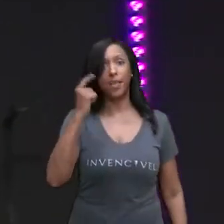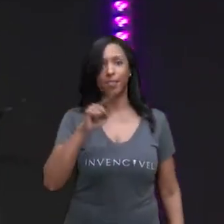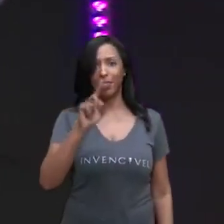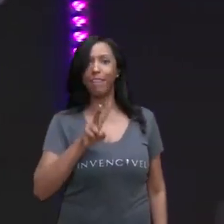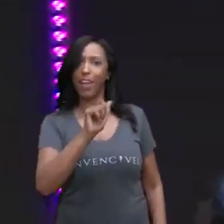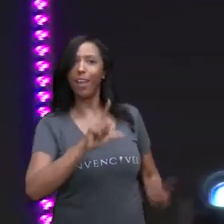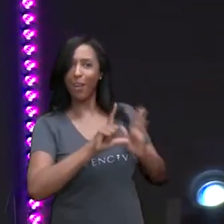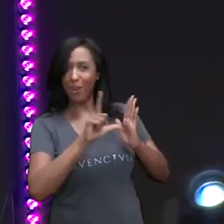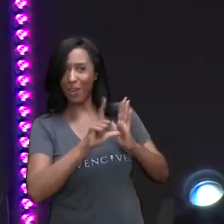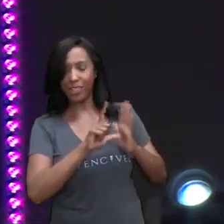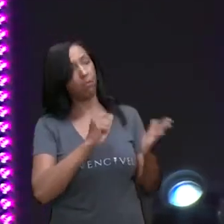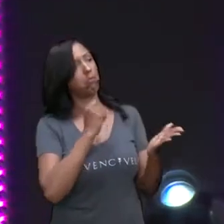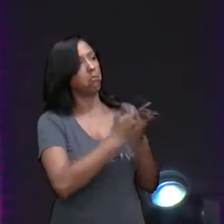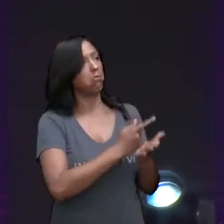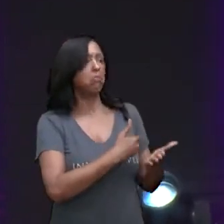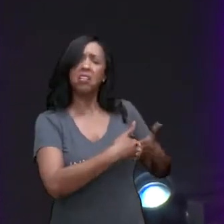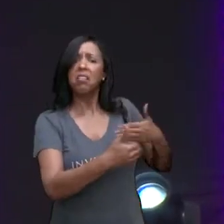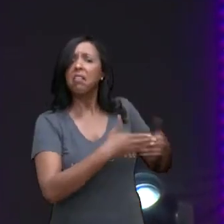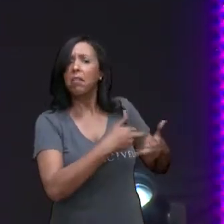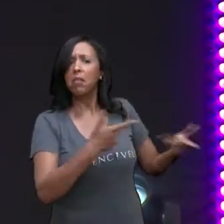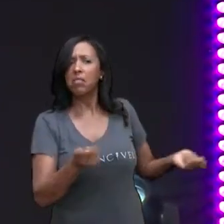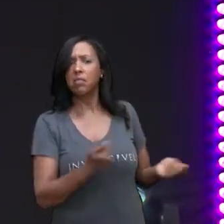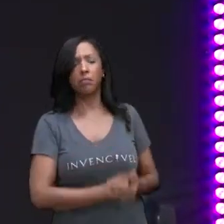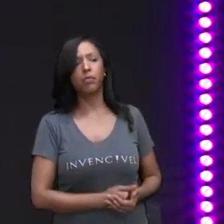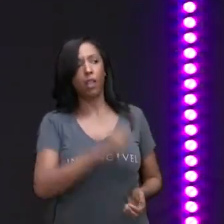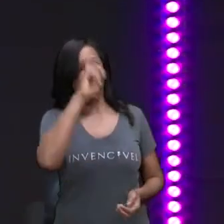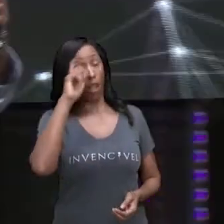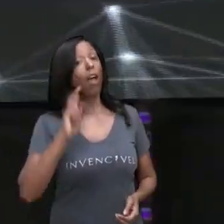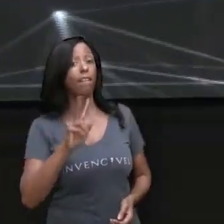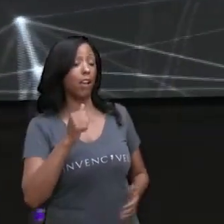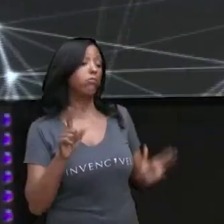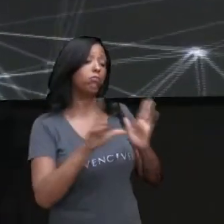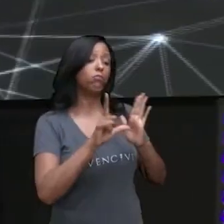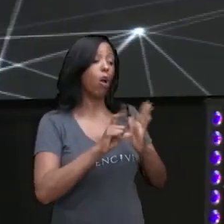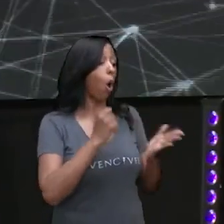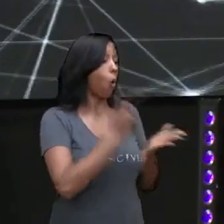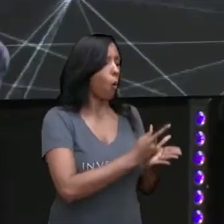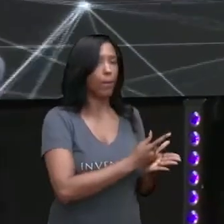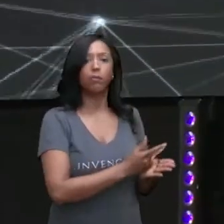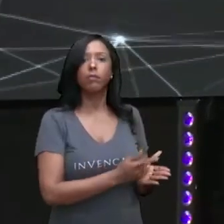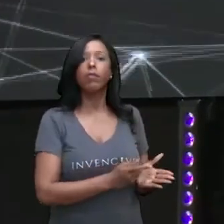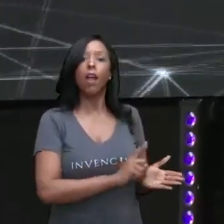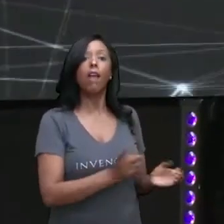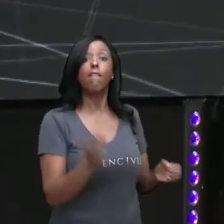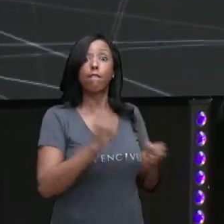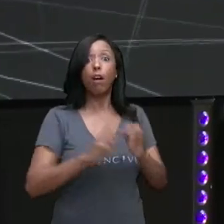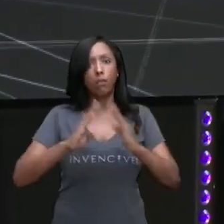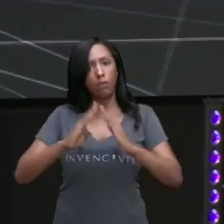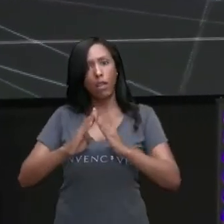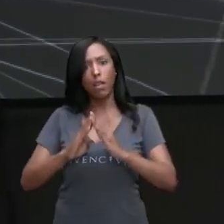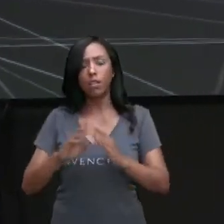um produto, uma máquina, e você chega em casa e você tenta ligar a máquina, e aí você